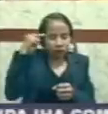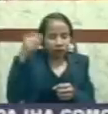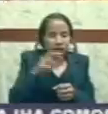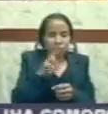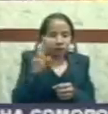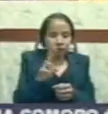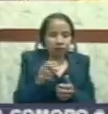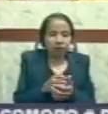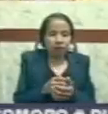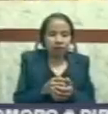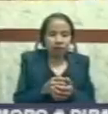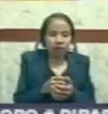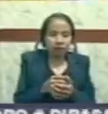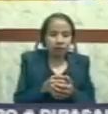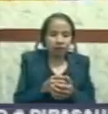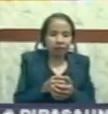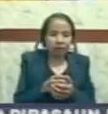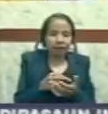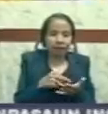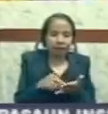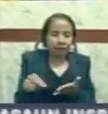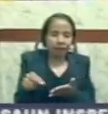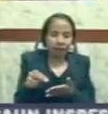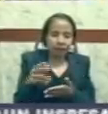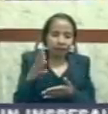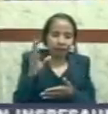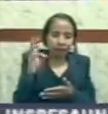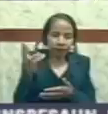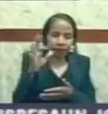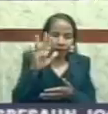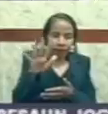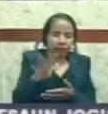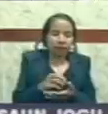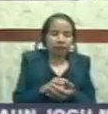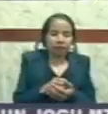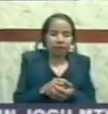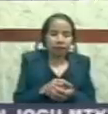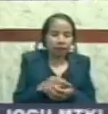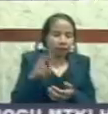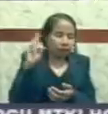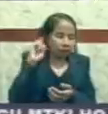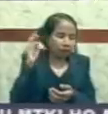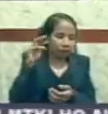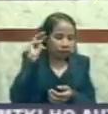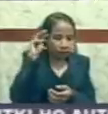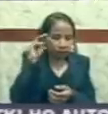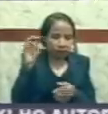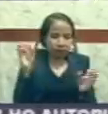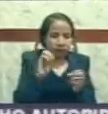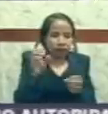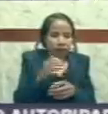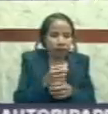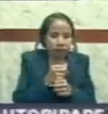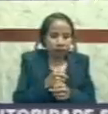iha página proposta número 56, né, Sr. Presidente? Hoje vamos, Rona, Sr. Ministro, pronuncia que está concorda com